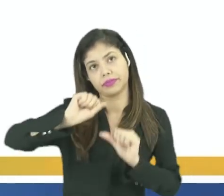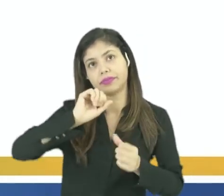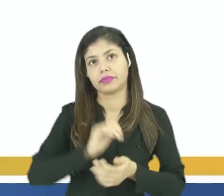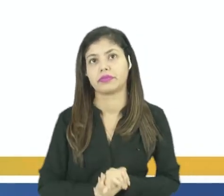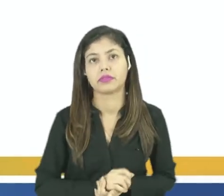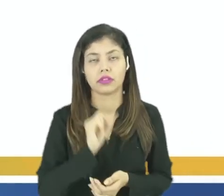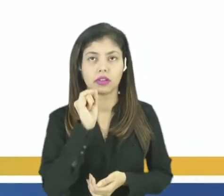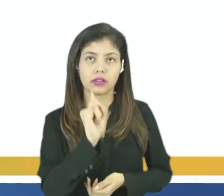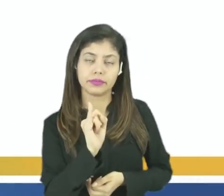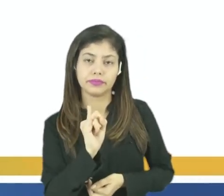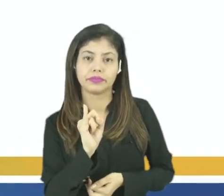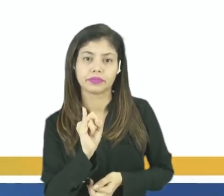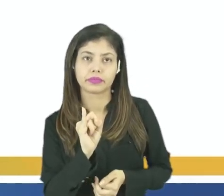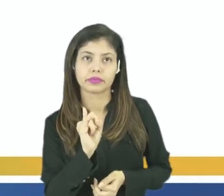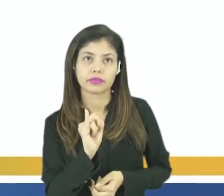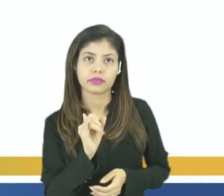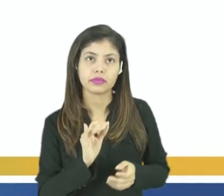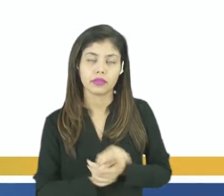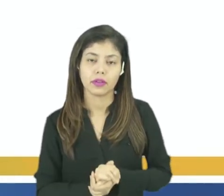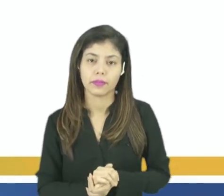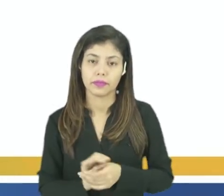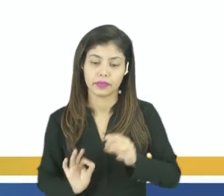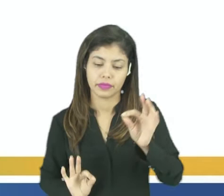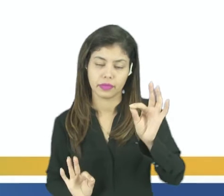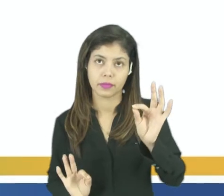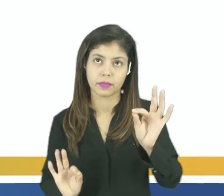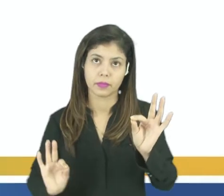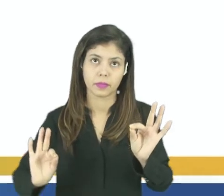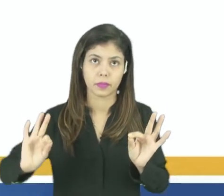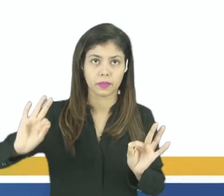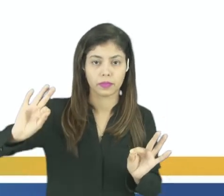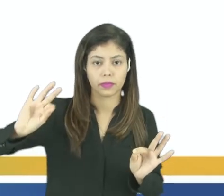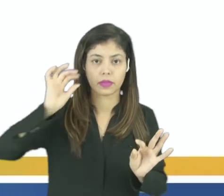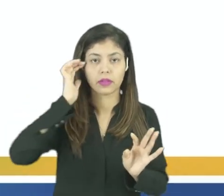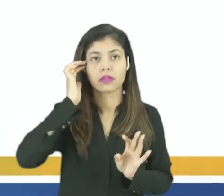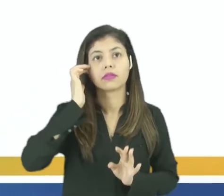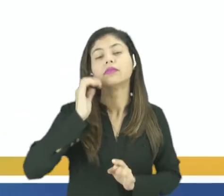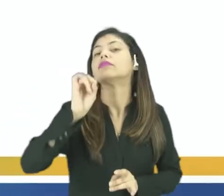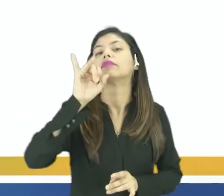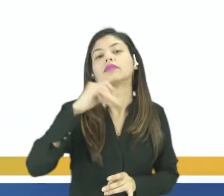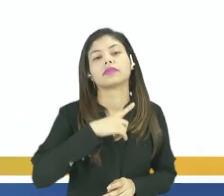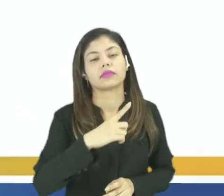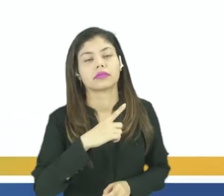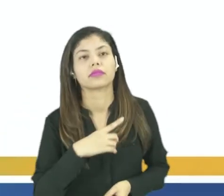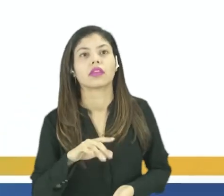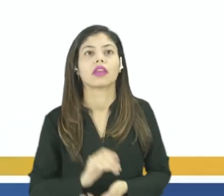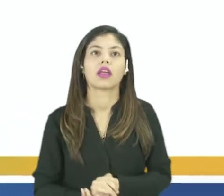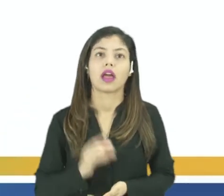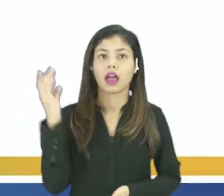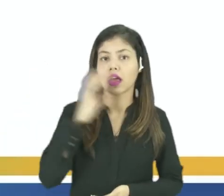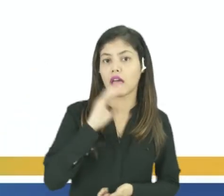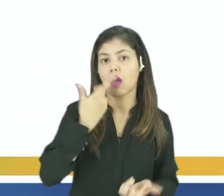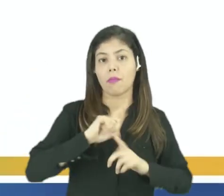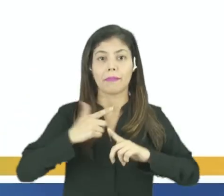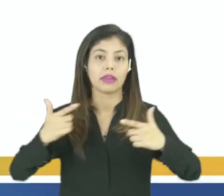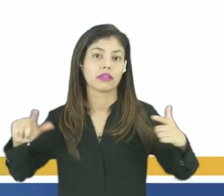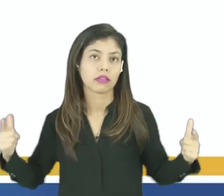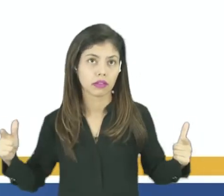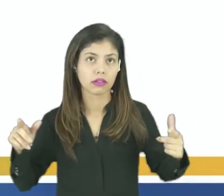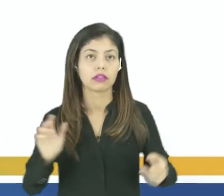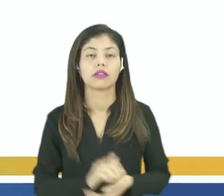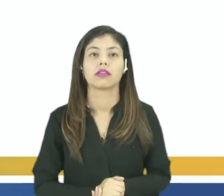Troquei aqui, né? Só inverti a figura. Se esse índice for maior do que esse, então vai ocorrer isso aqui,